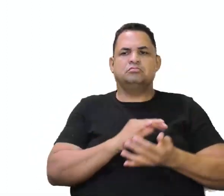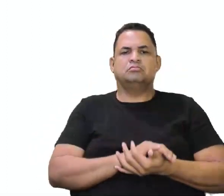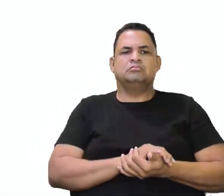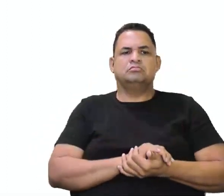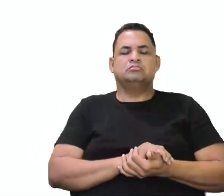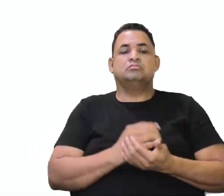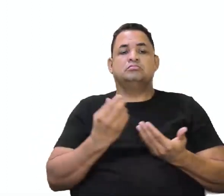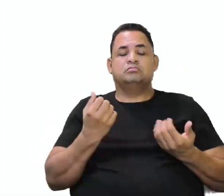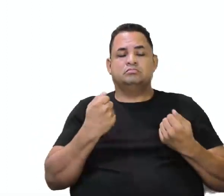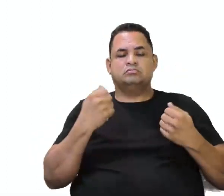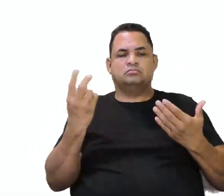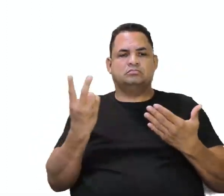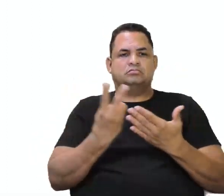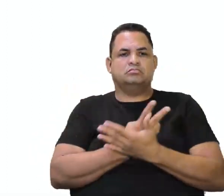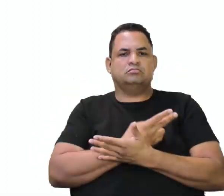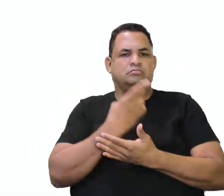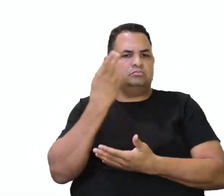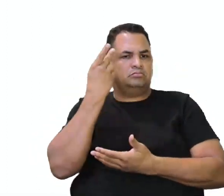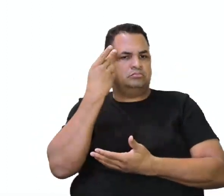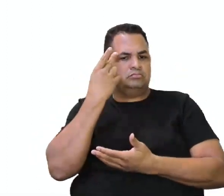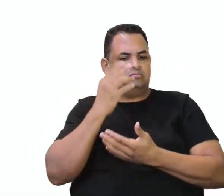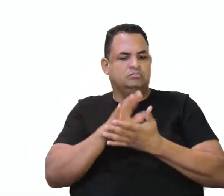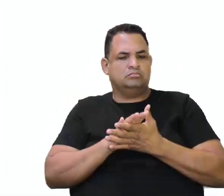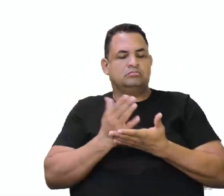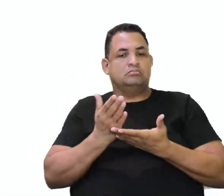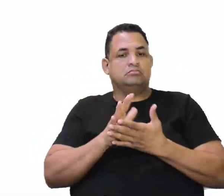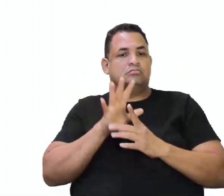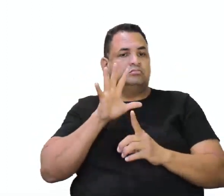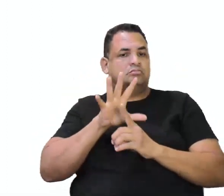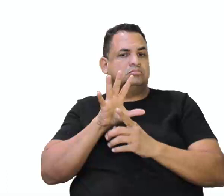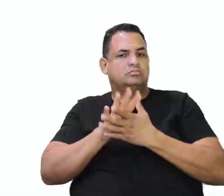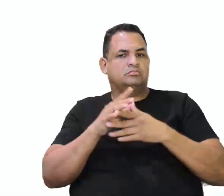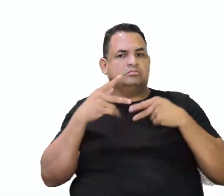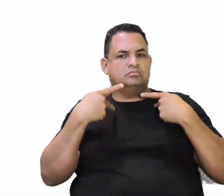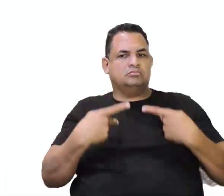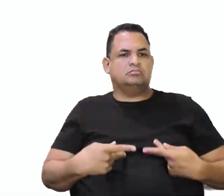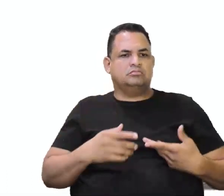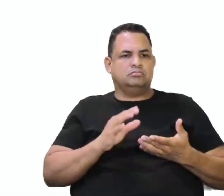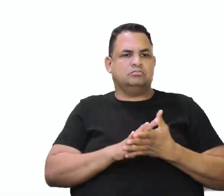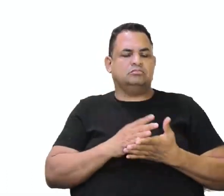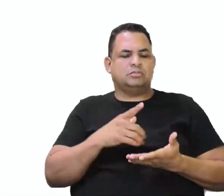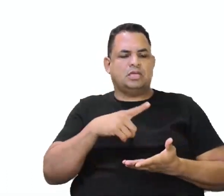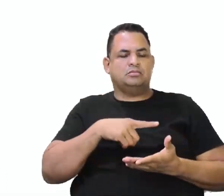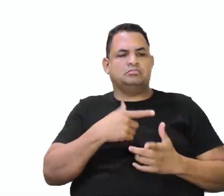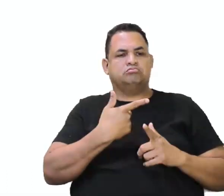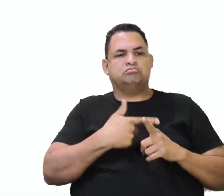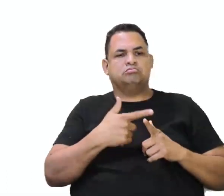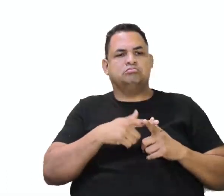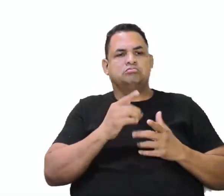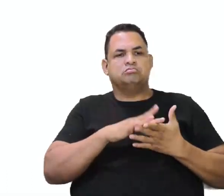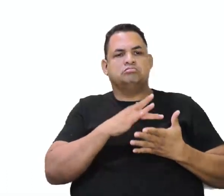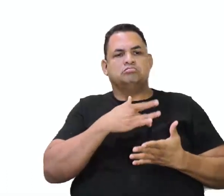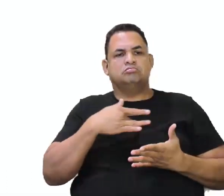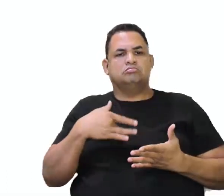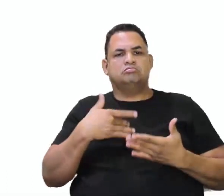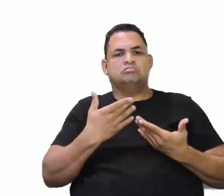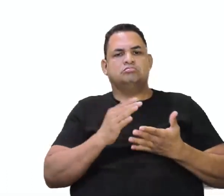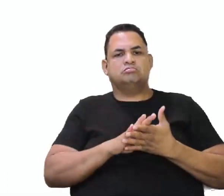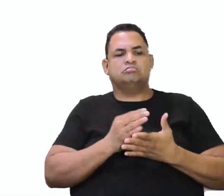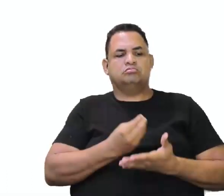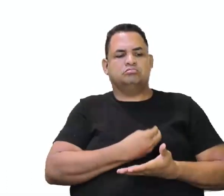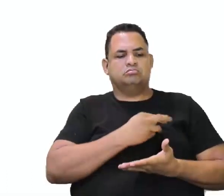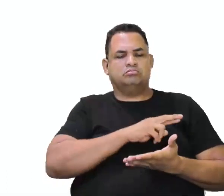desequilíbrio. Ela pode ocorrer de forma natural ou por ação humana, ocasionando danos à saúde humana e aos demais seres vivos